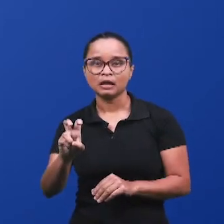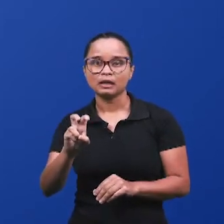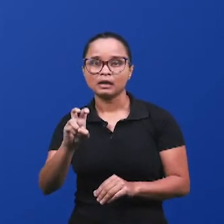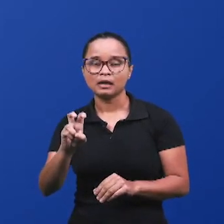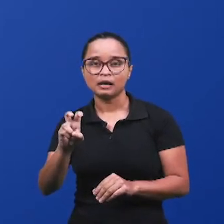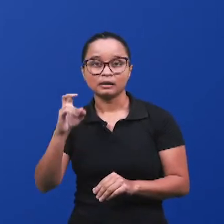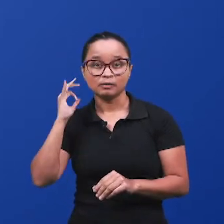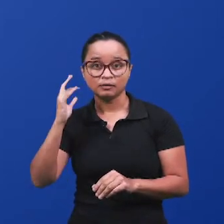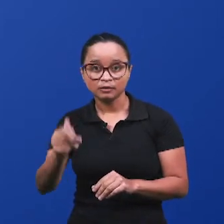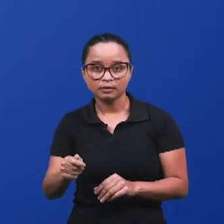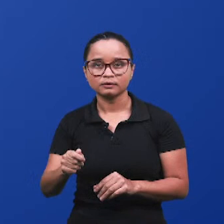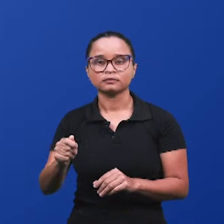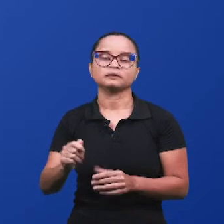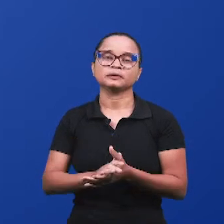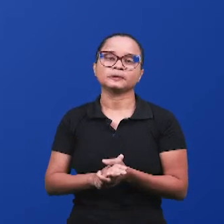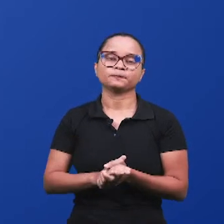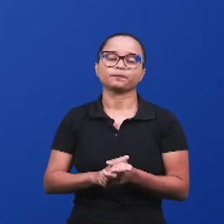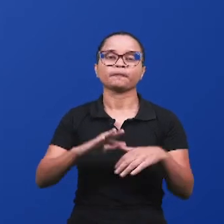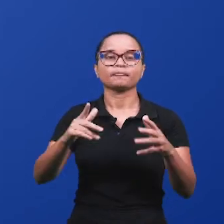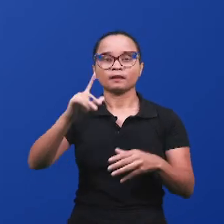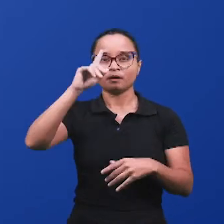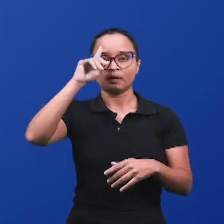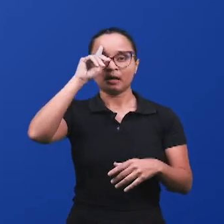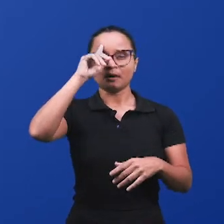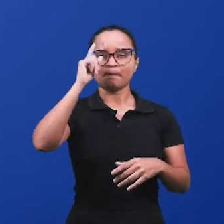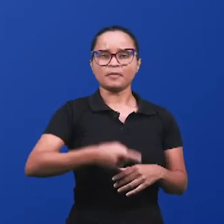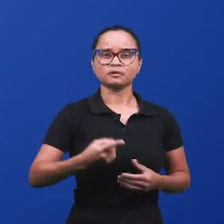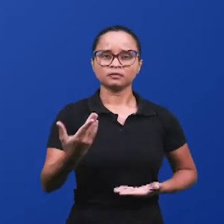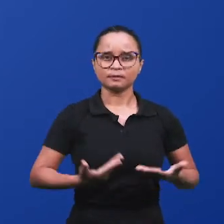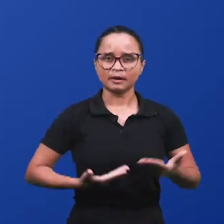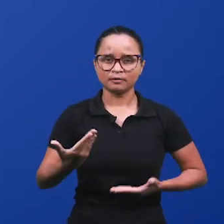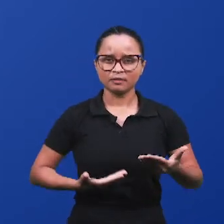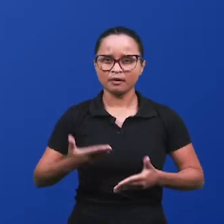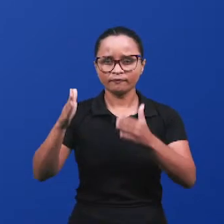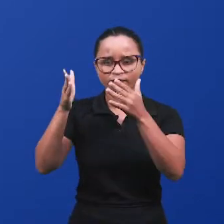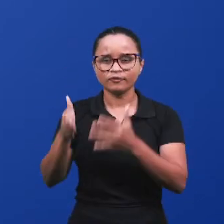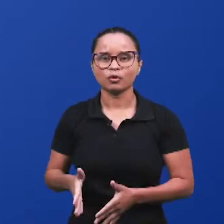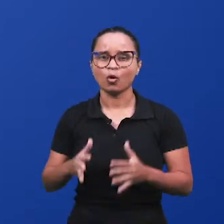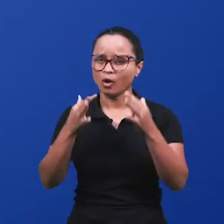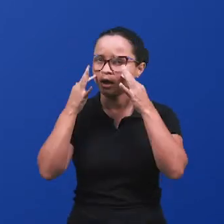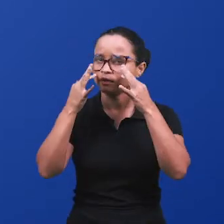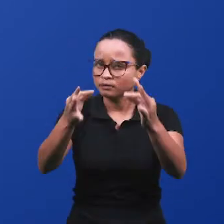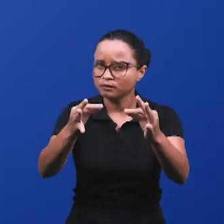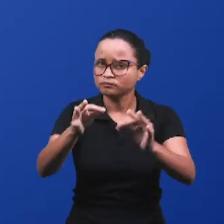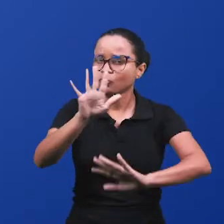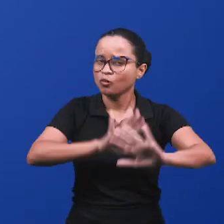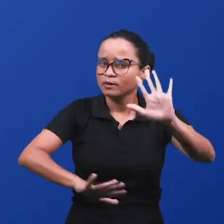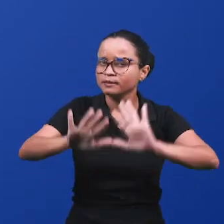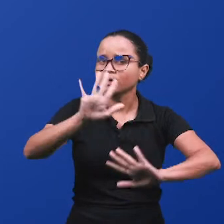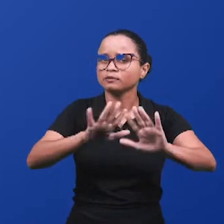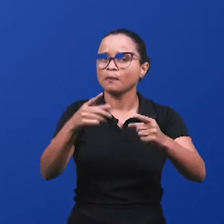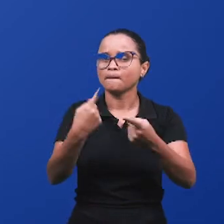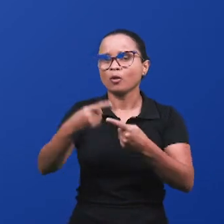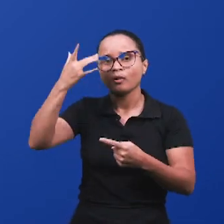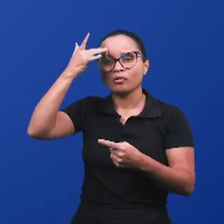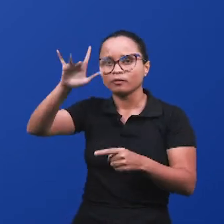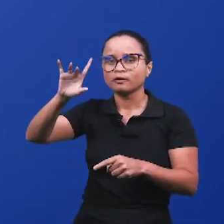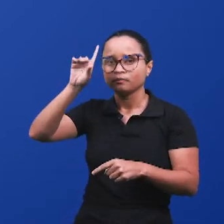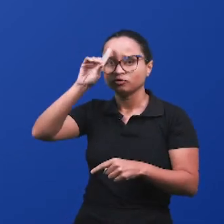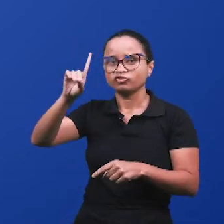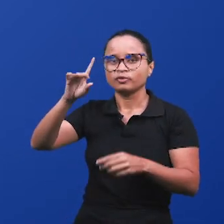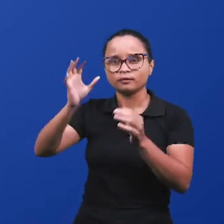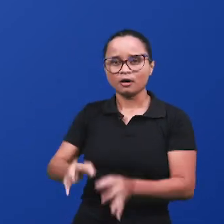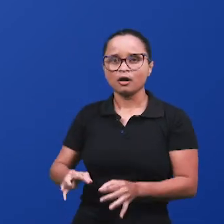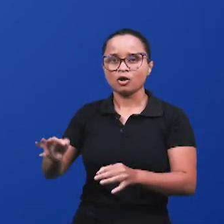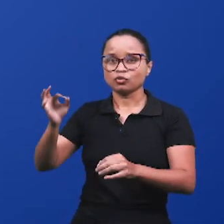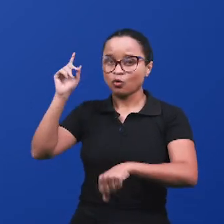manhã. A ordem para a igreja fiel neste momento é vigilância, é vigiar, porque nós não sabemos